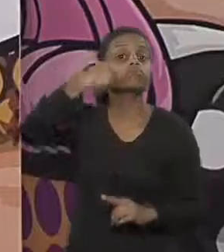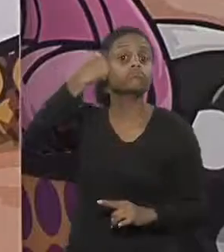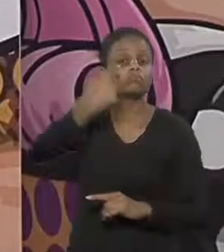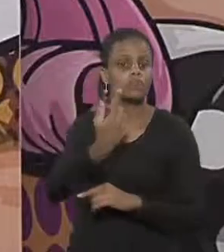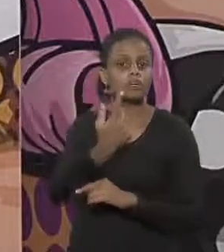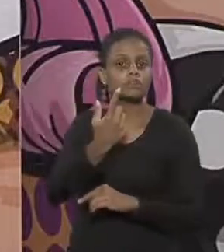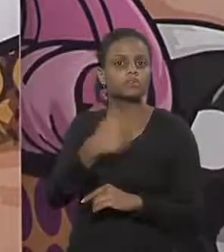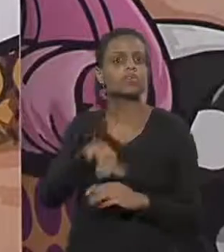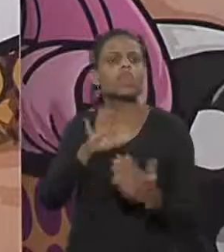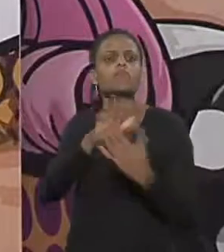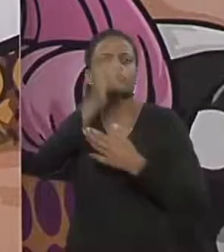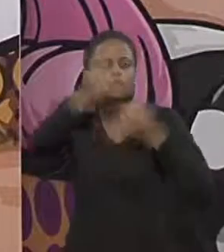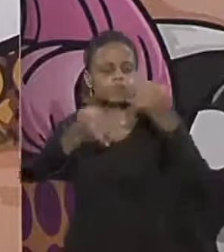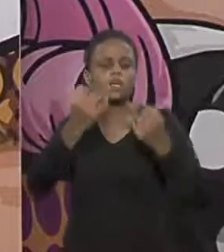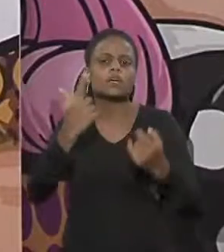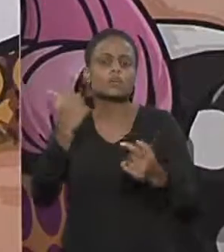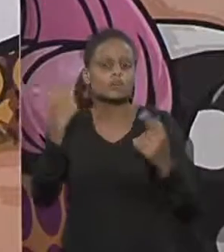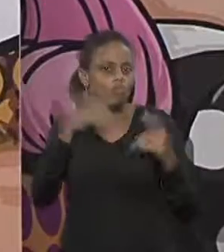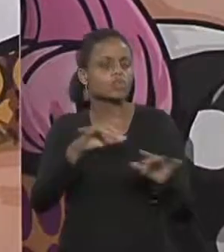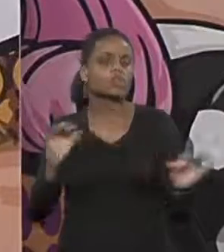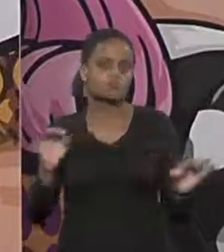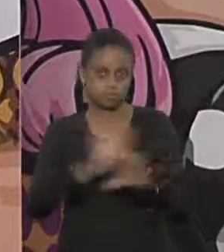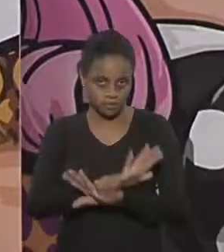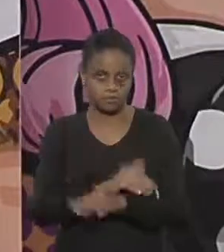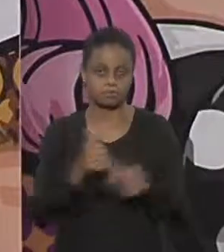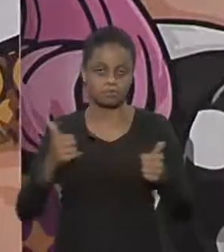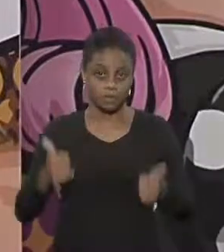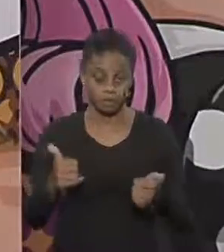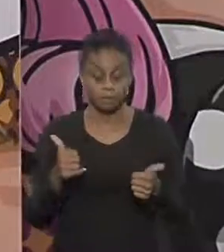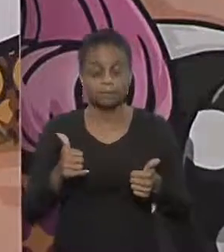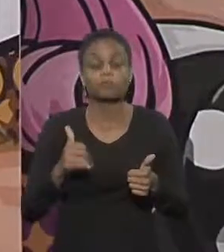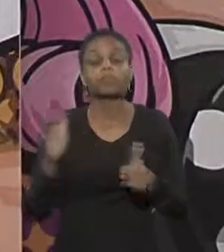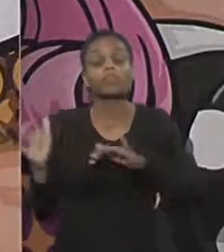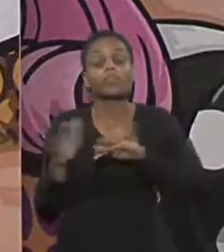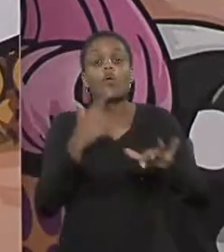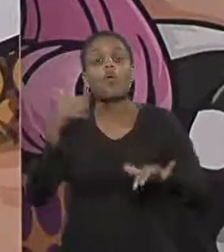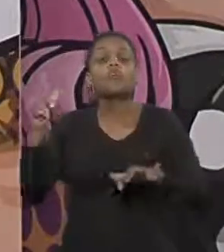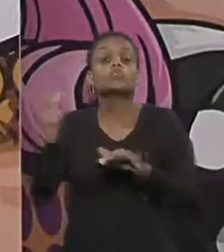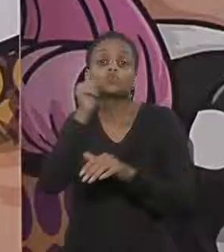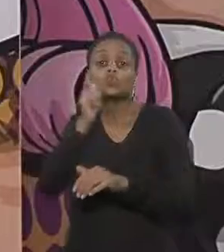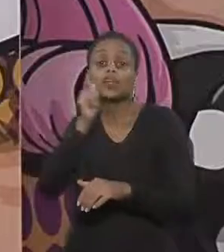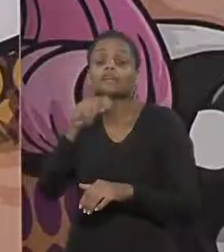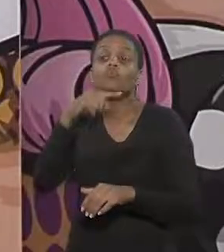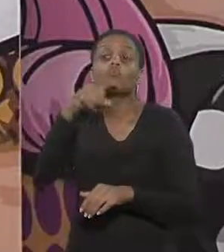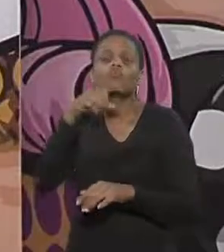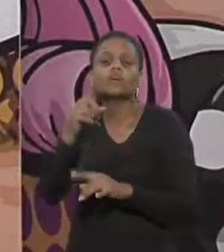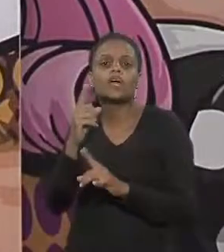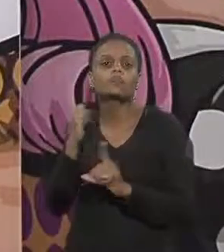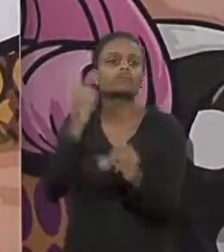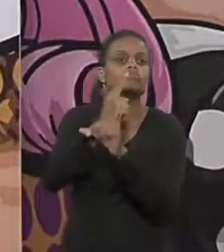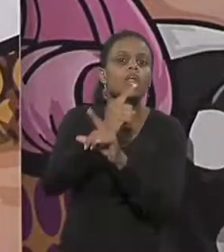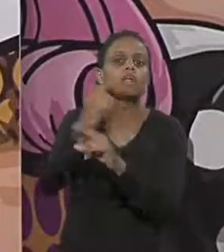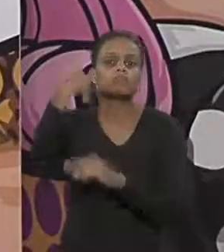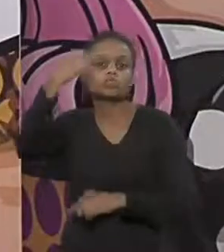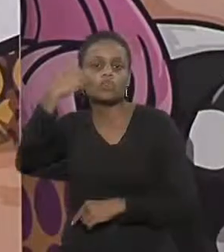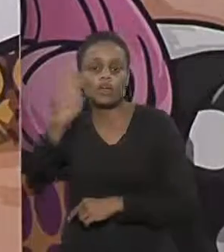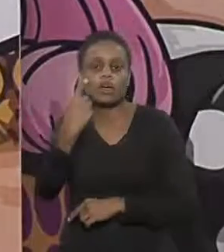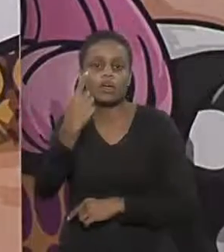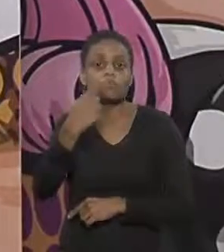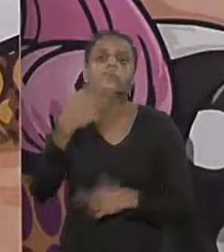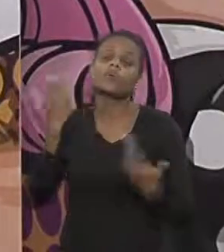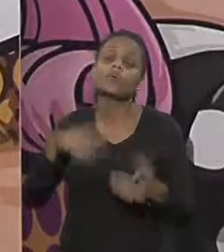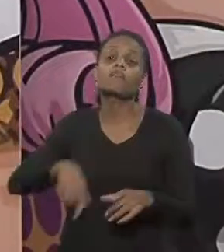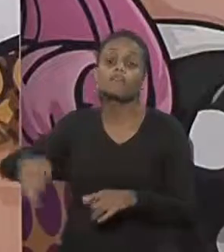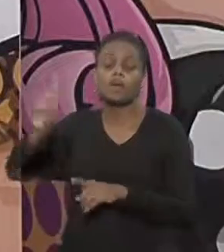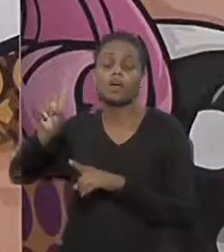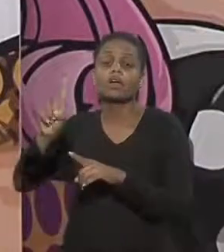advogado e tenta dar solução à questão. E algumas outras mulheres, muitas vezes não têm condições, têm acesso ao advogado